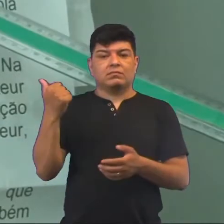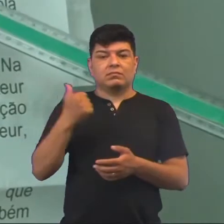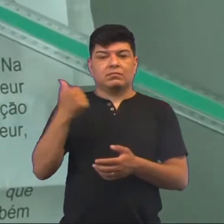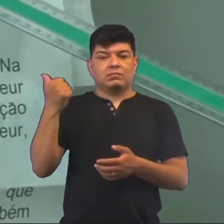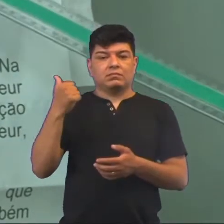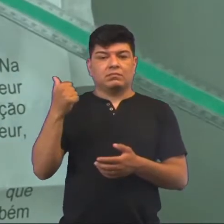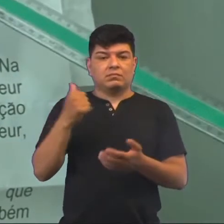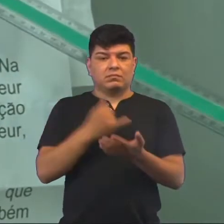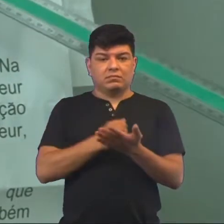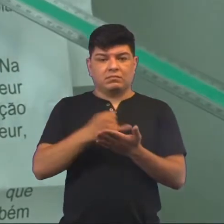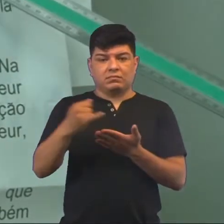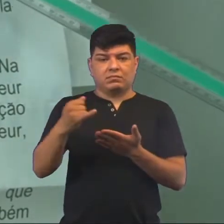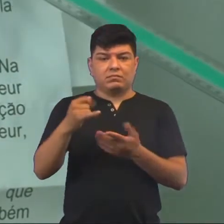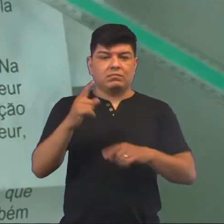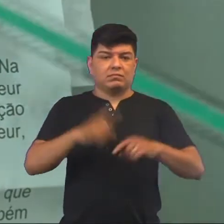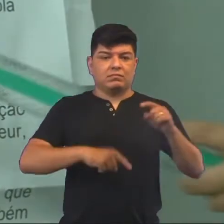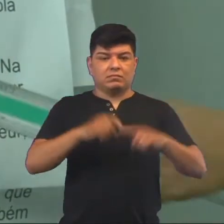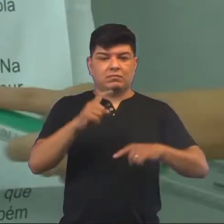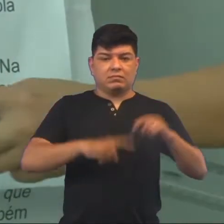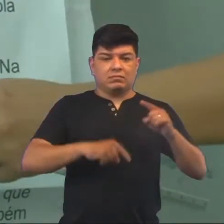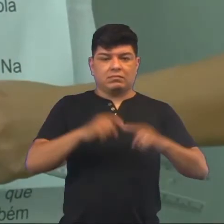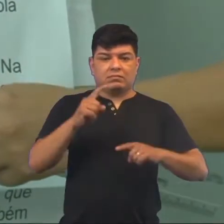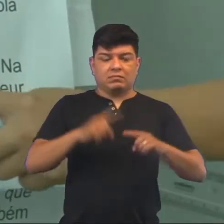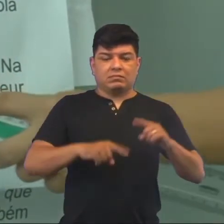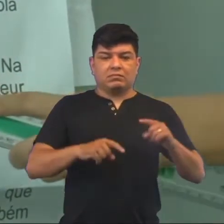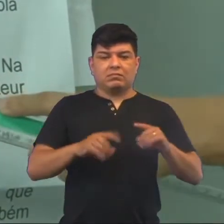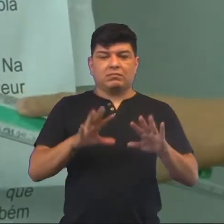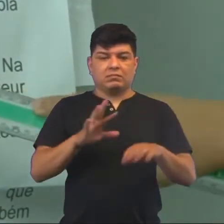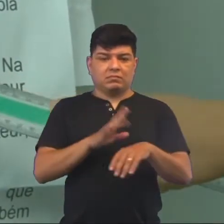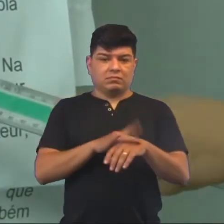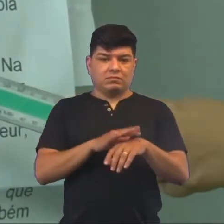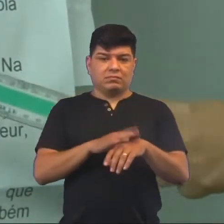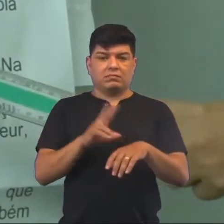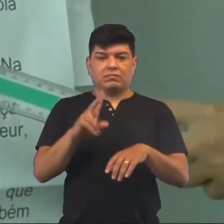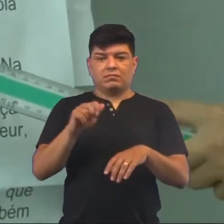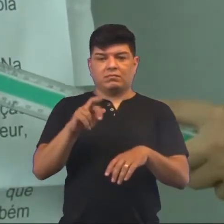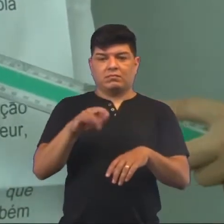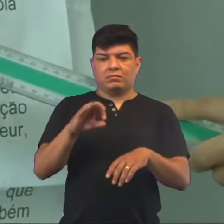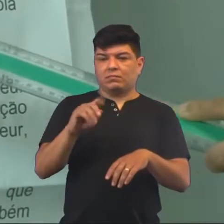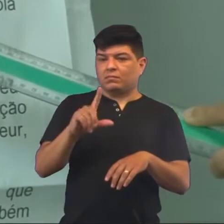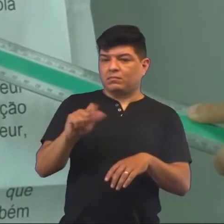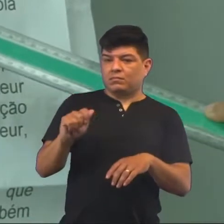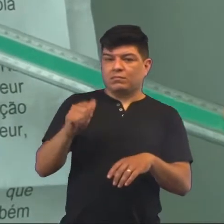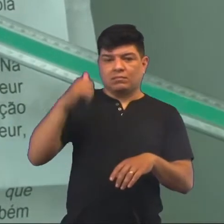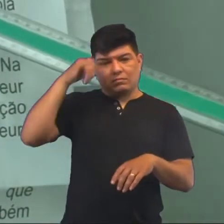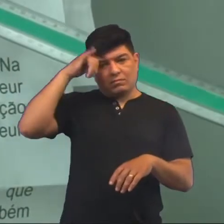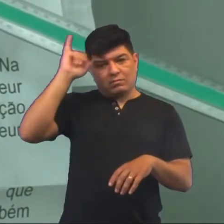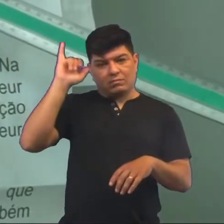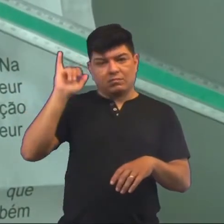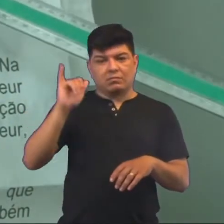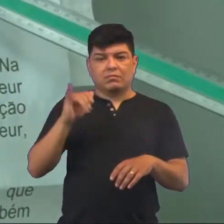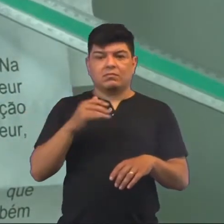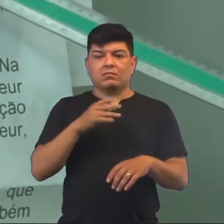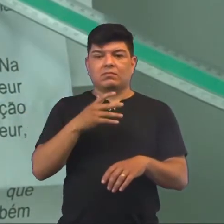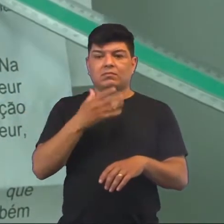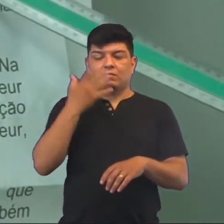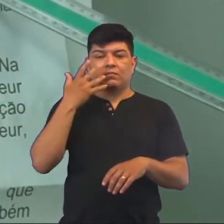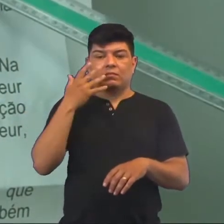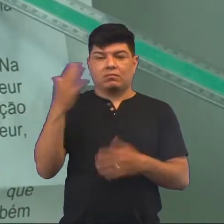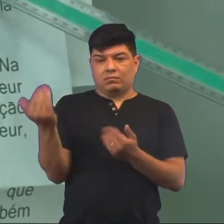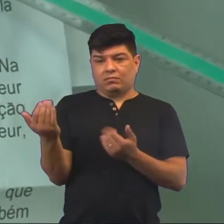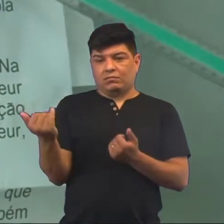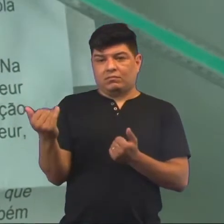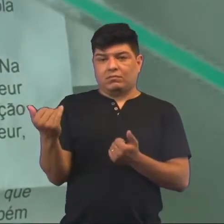disso. Primeiramente, introduziu material de uma ferida da varíola bovina num garoto